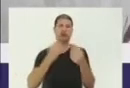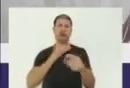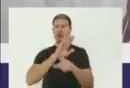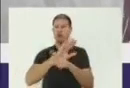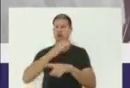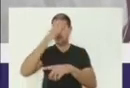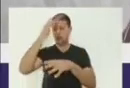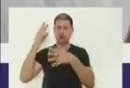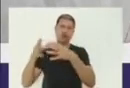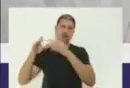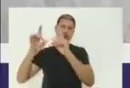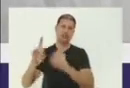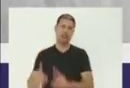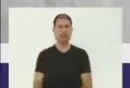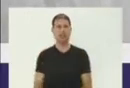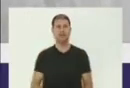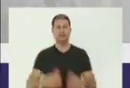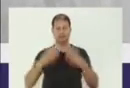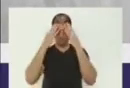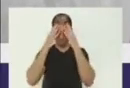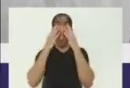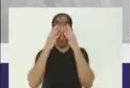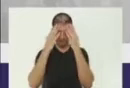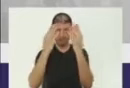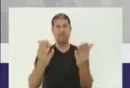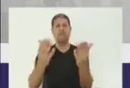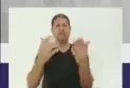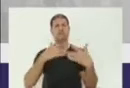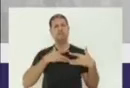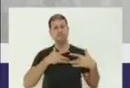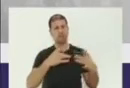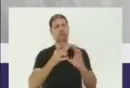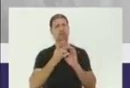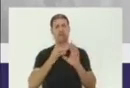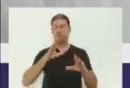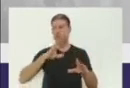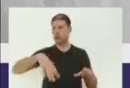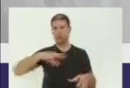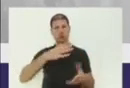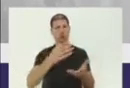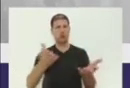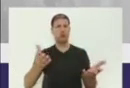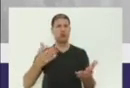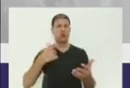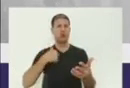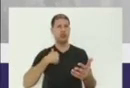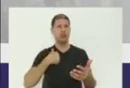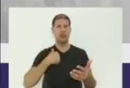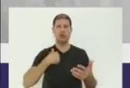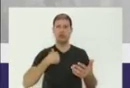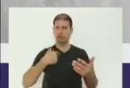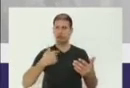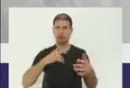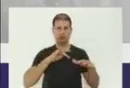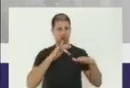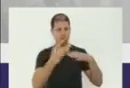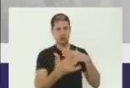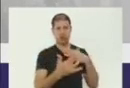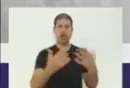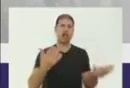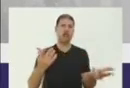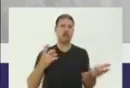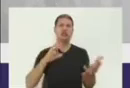com deficiência. Agradeço imensamente, estou à disposição de todos vocês, pelas minhas páginas, pelas minhas mídias e